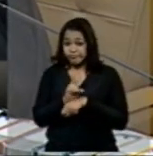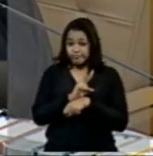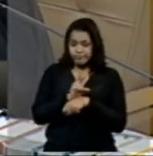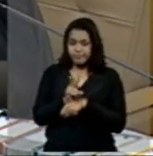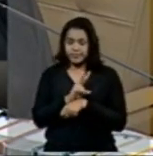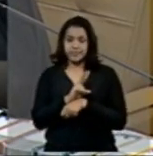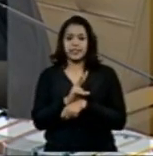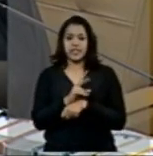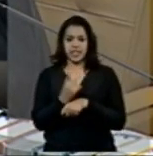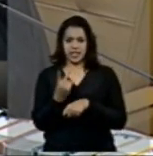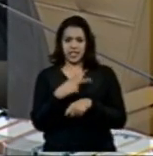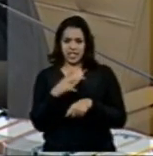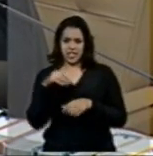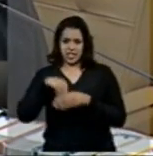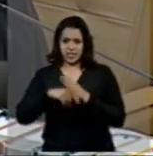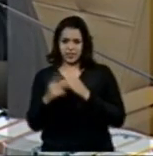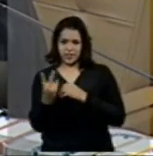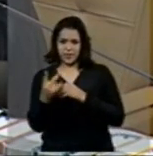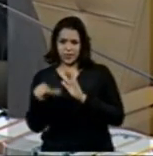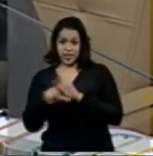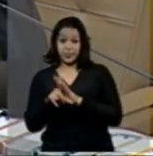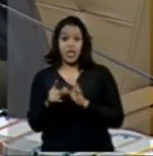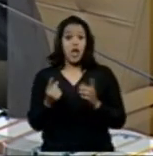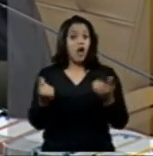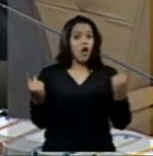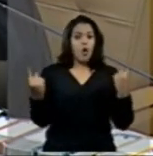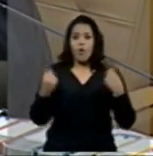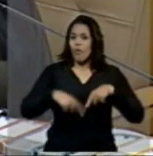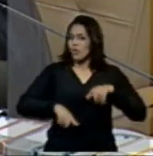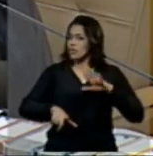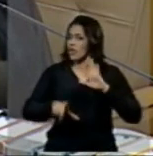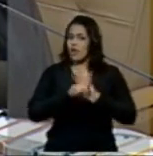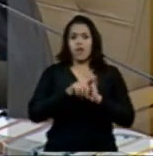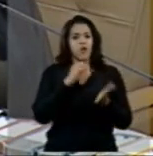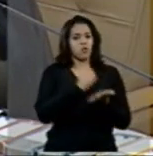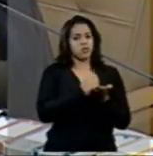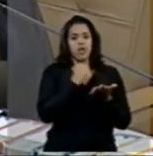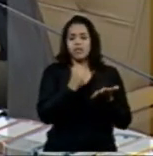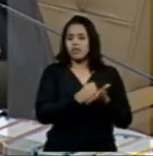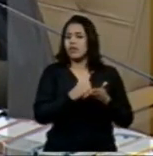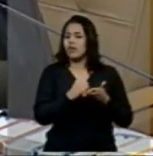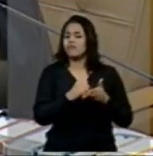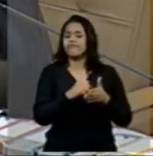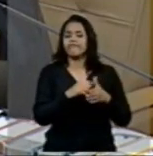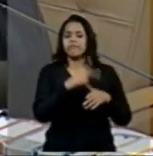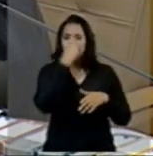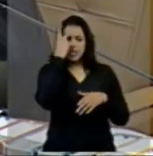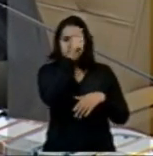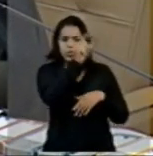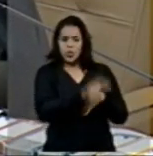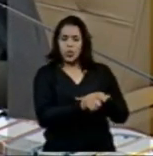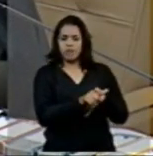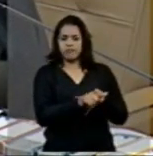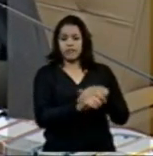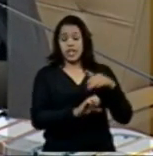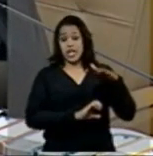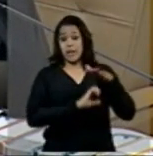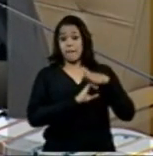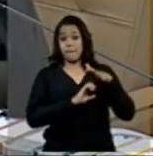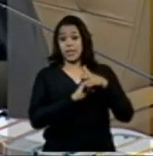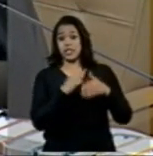que eu não vou mais uma vez referir, é ilegal a contratação de trabalhadores por empresa